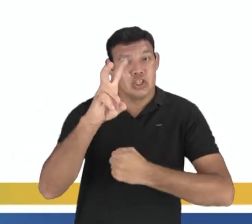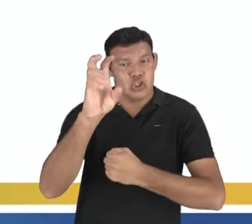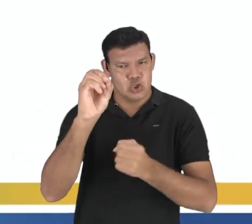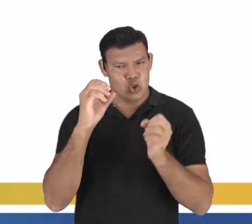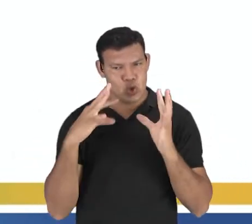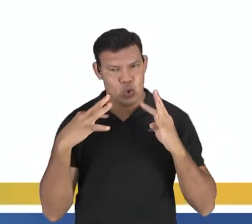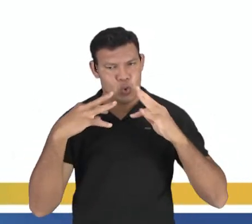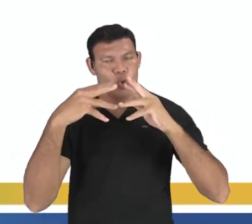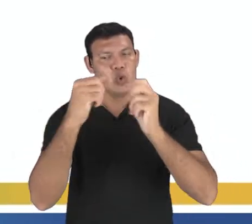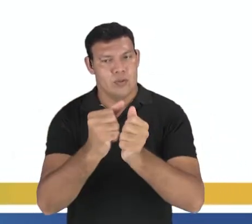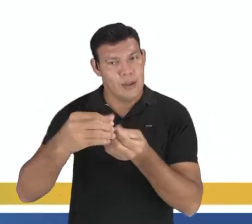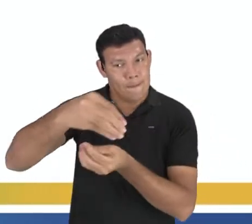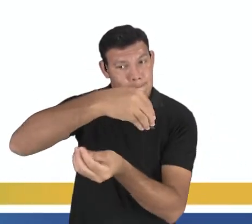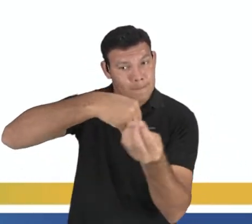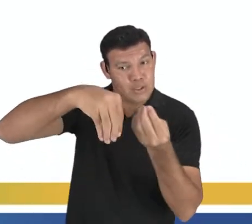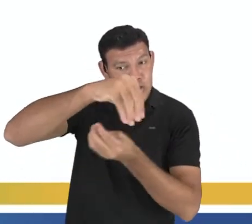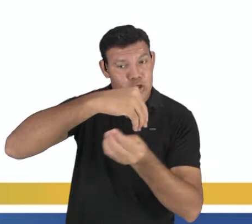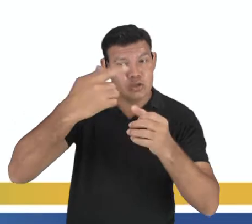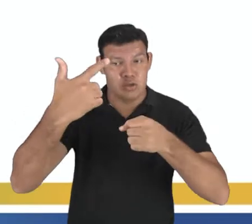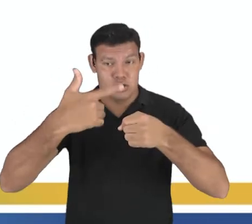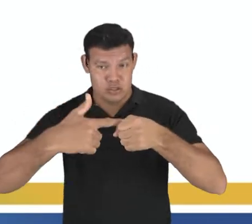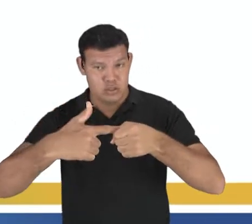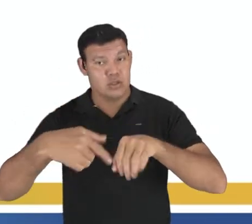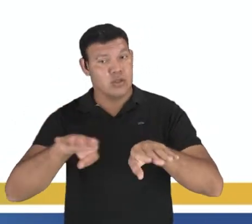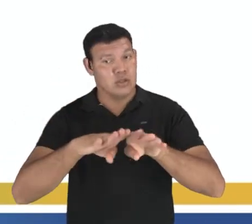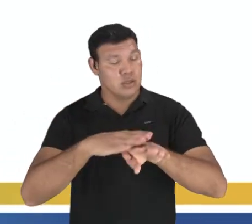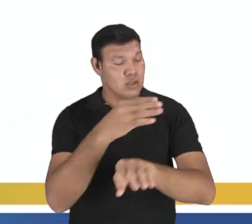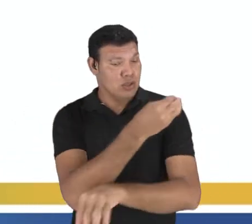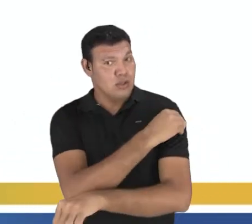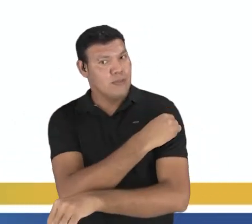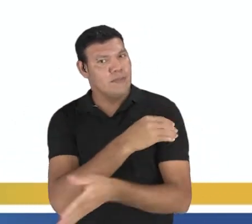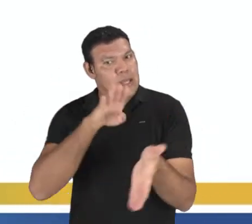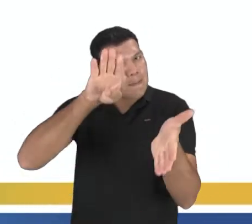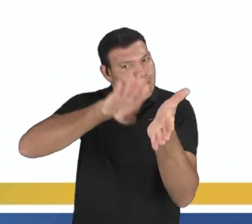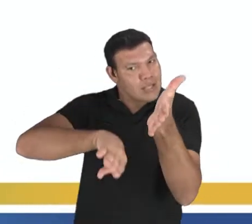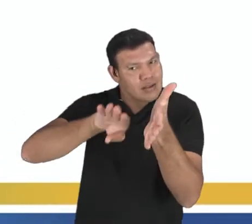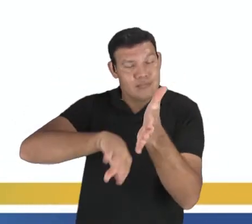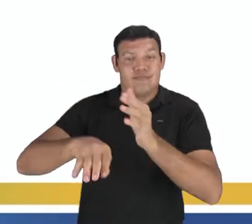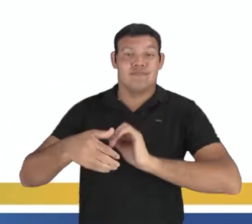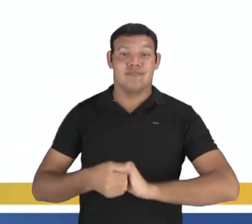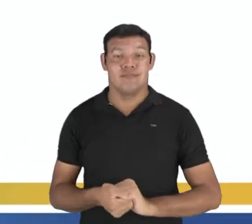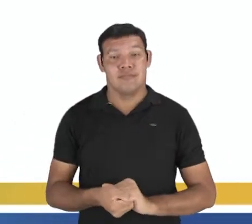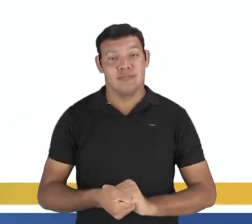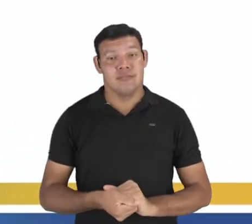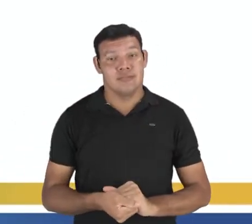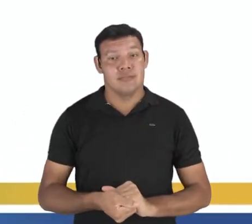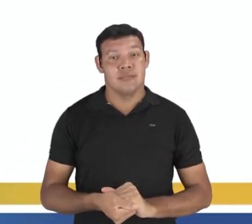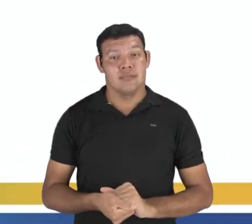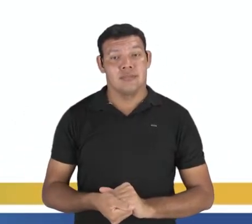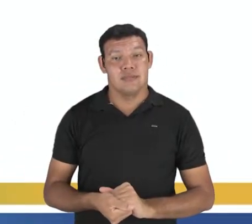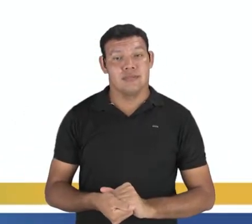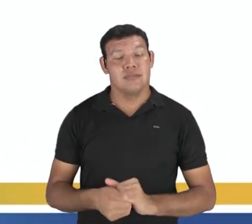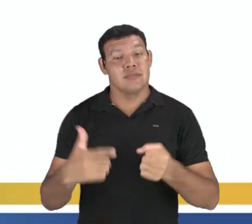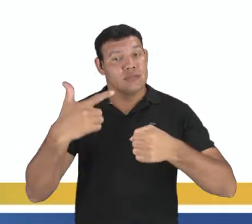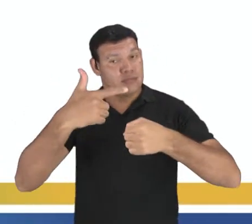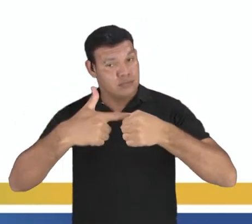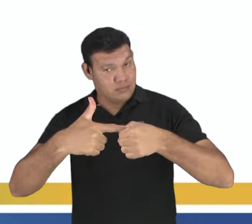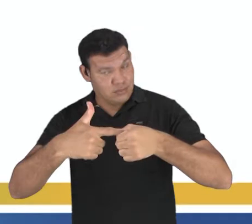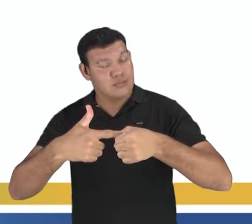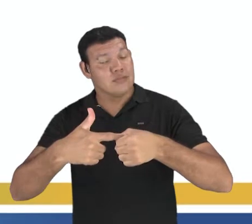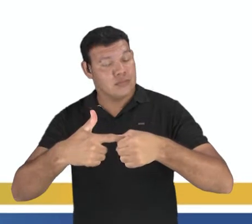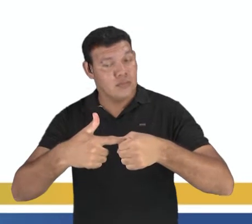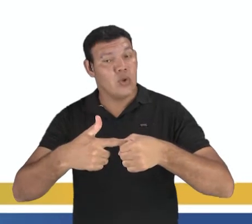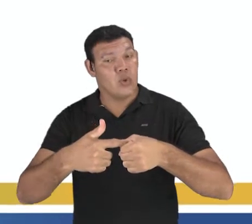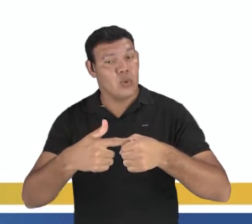litros da mistura de álcool e gasolina, então nós vamos retirar o valor da gasolina para